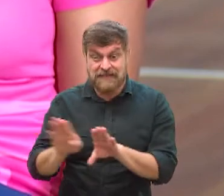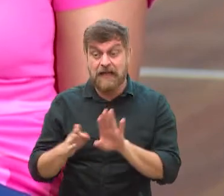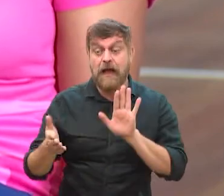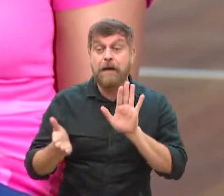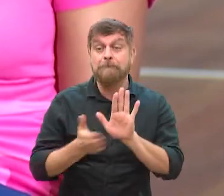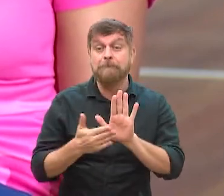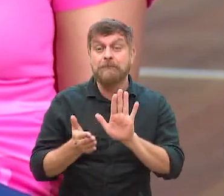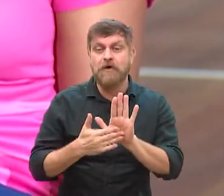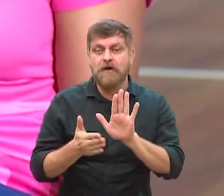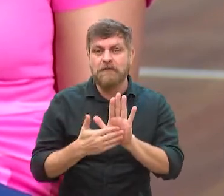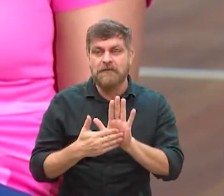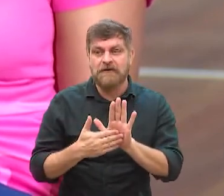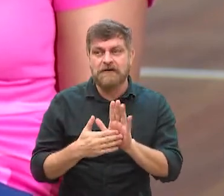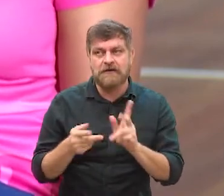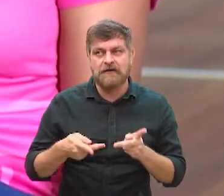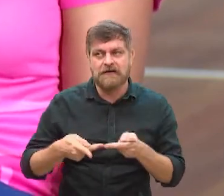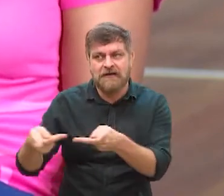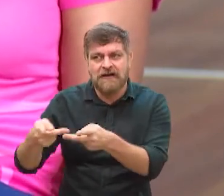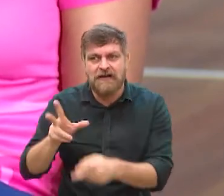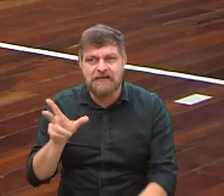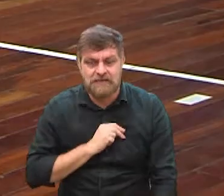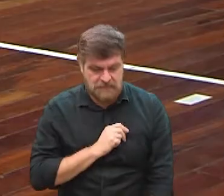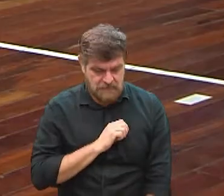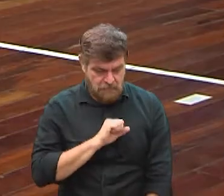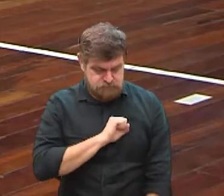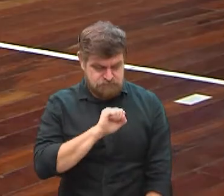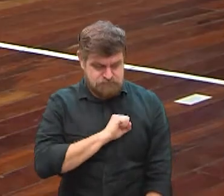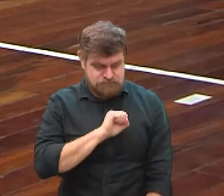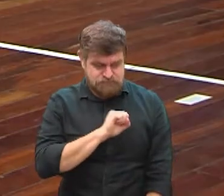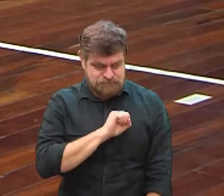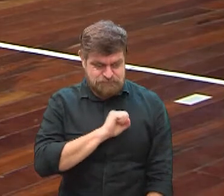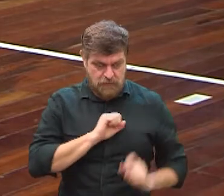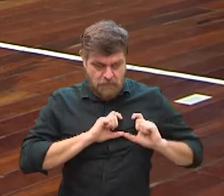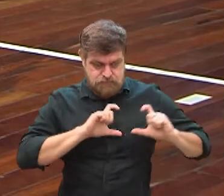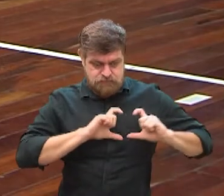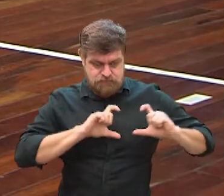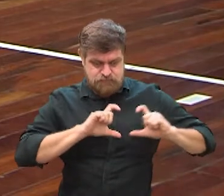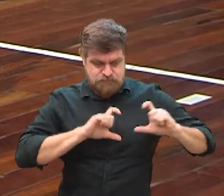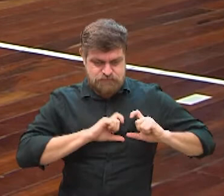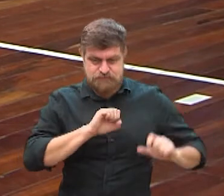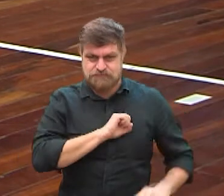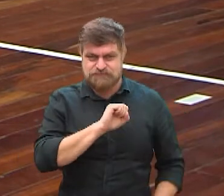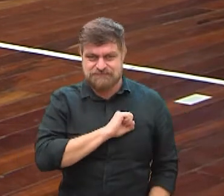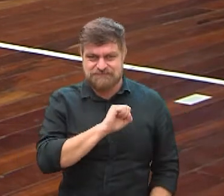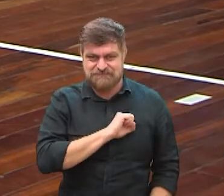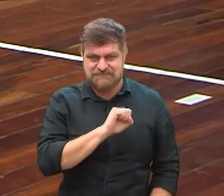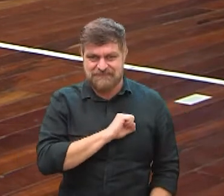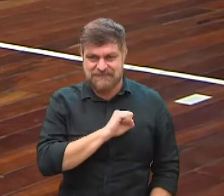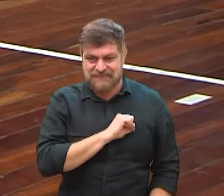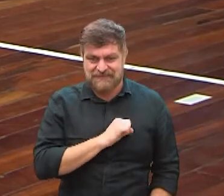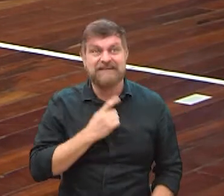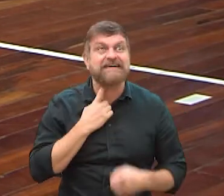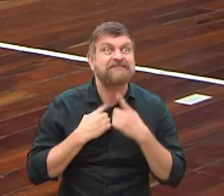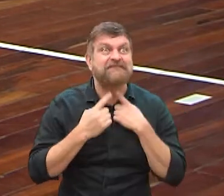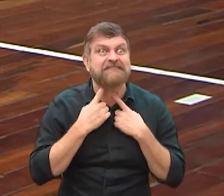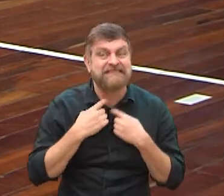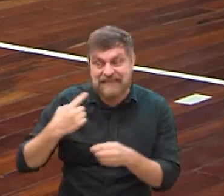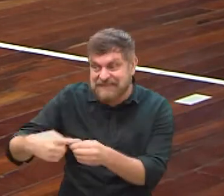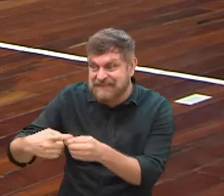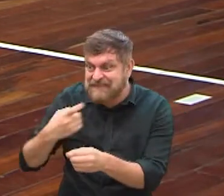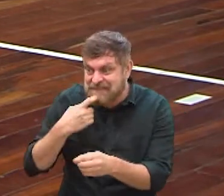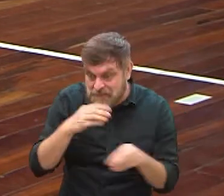uma proposta para fazer para você vir para cá. Nossa, meu coração foi na boca, já tô pegando meu carro, tô indo para Campinas